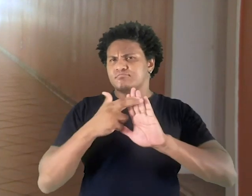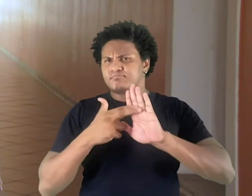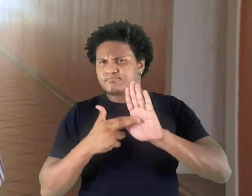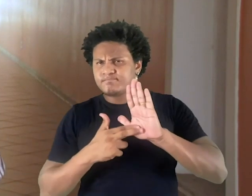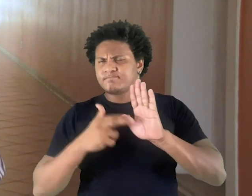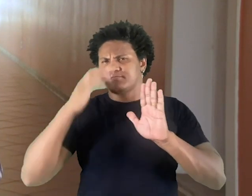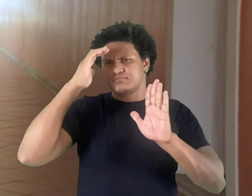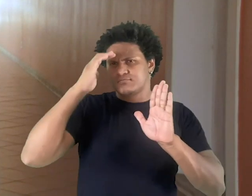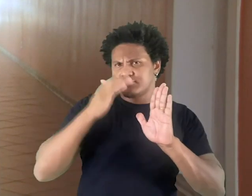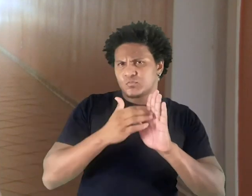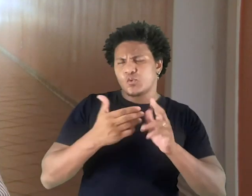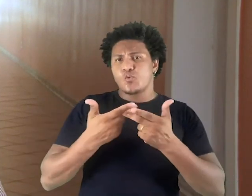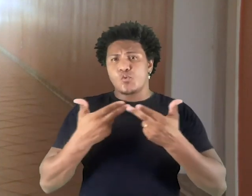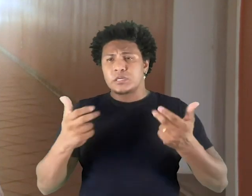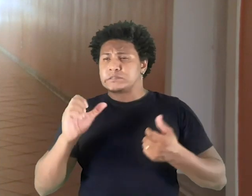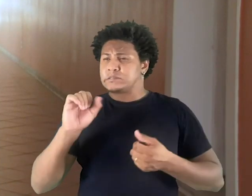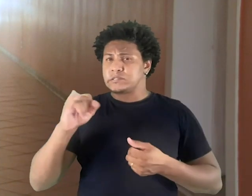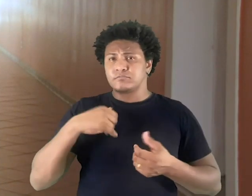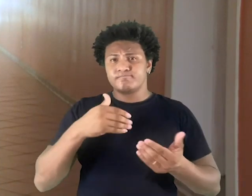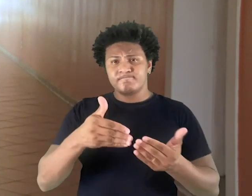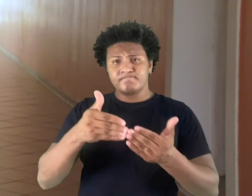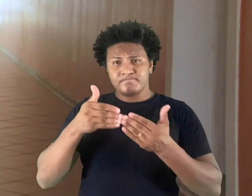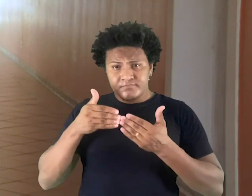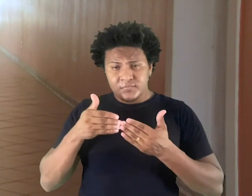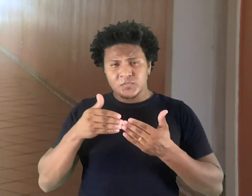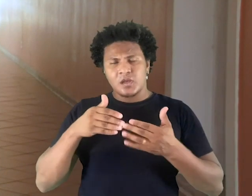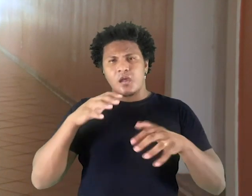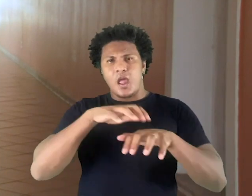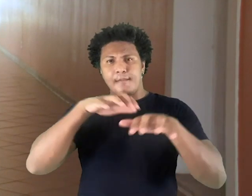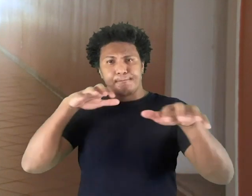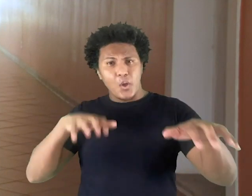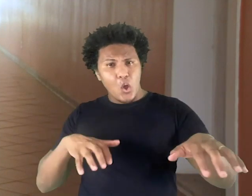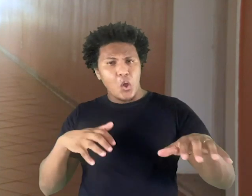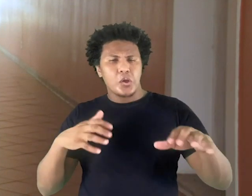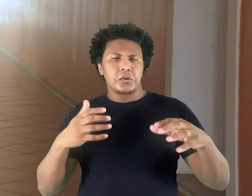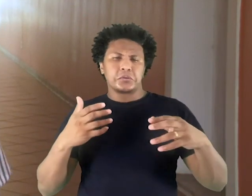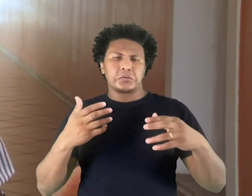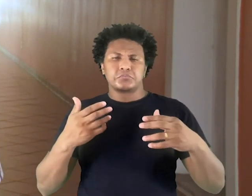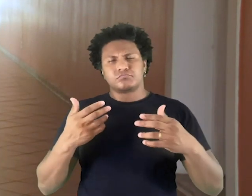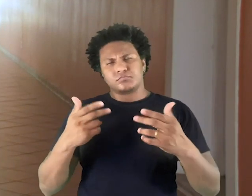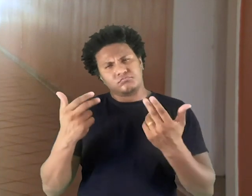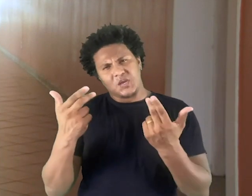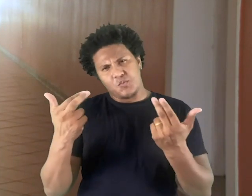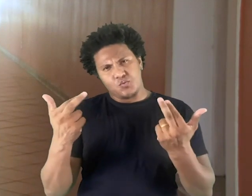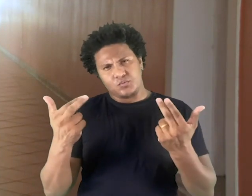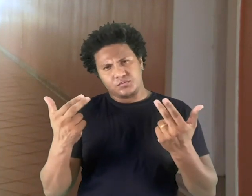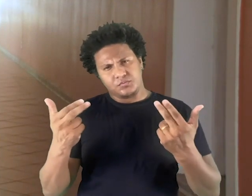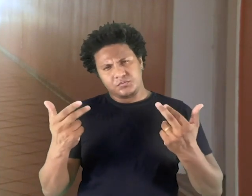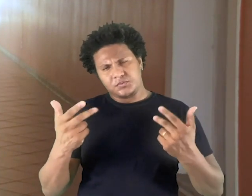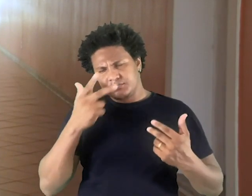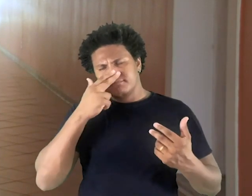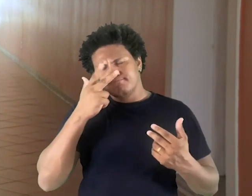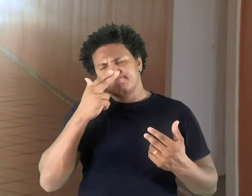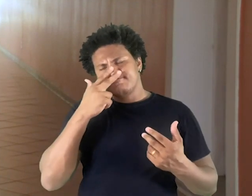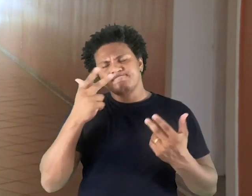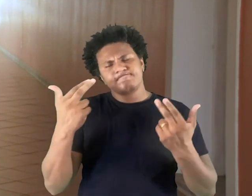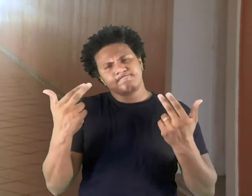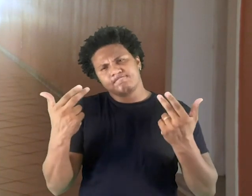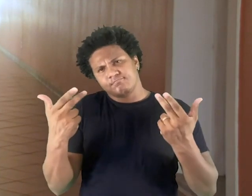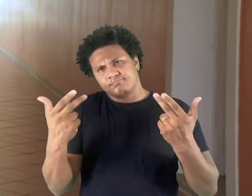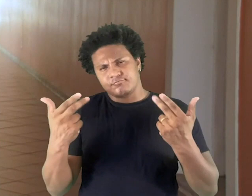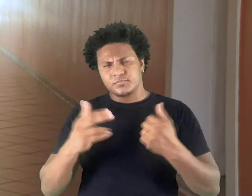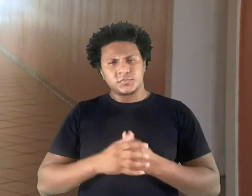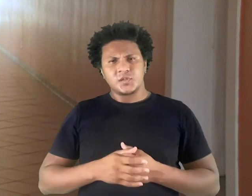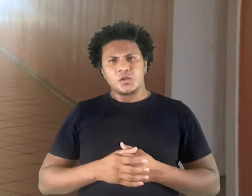eventuais solicitações de dispensa de aula presencial que possa ocorrer, serão semelhantes, tá? Na verdade, eu diria,